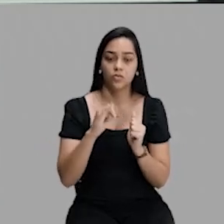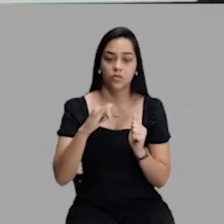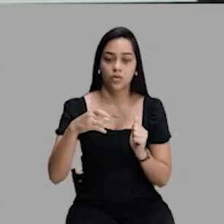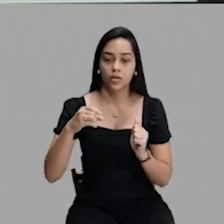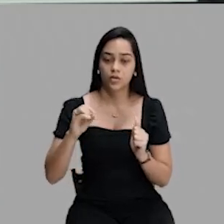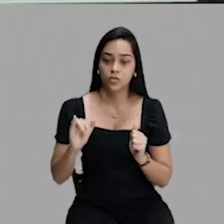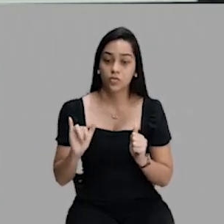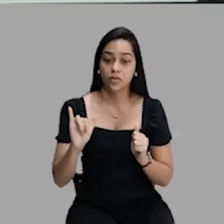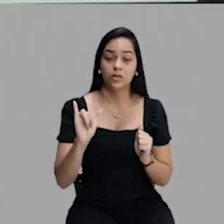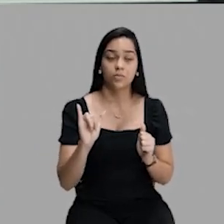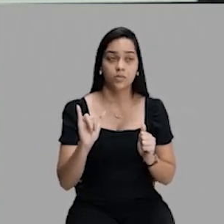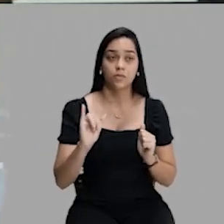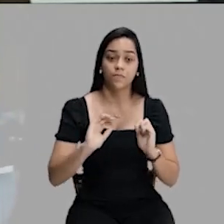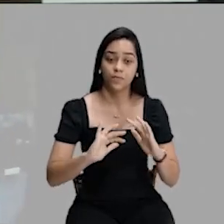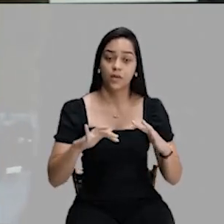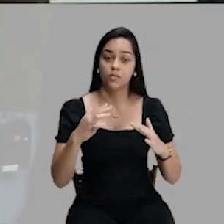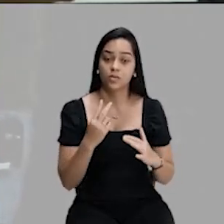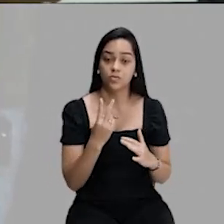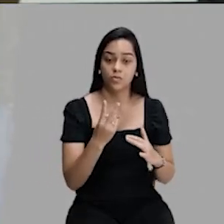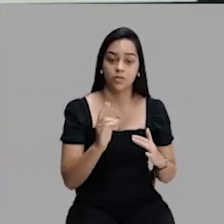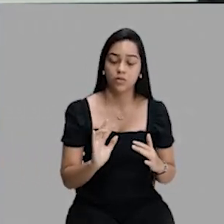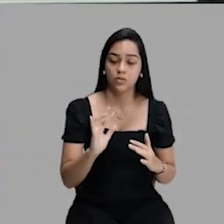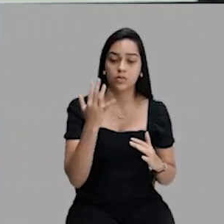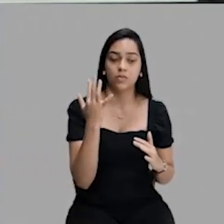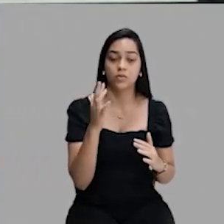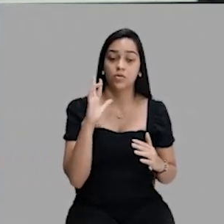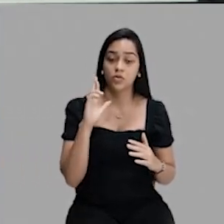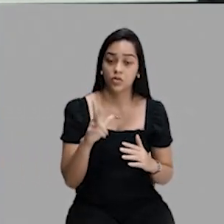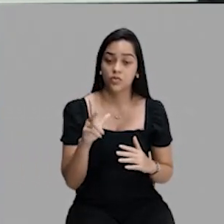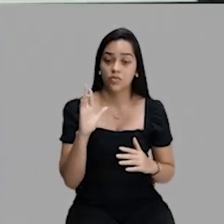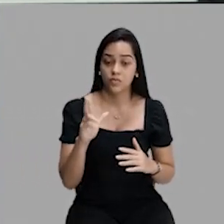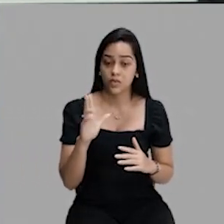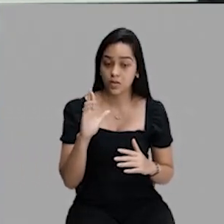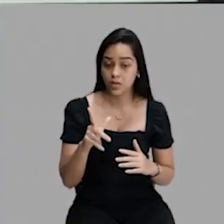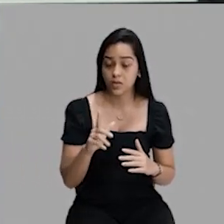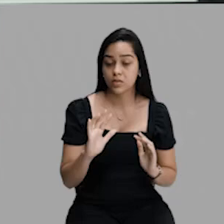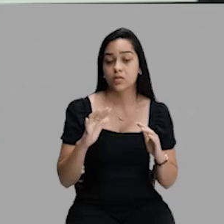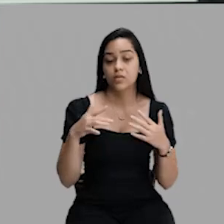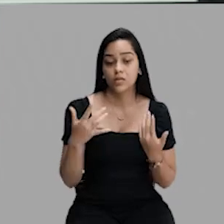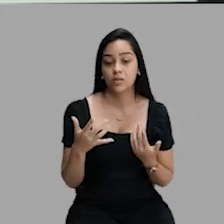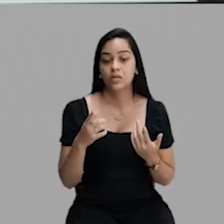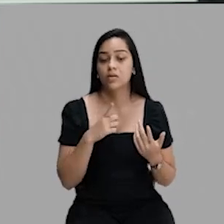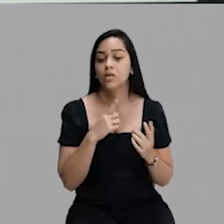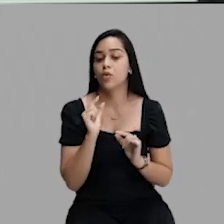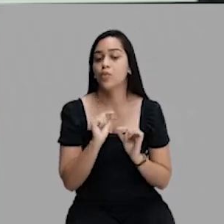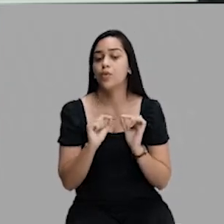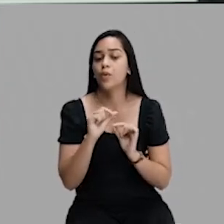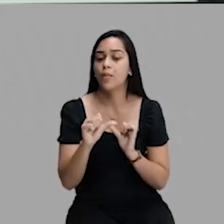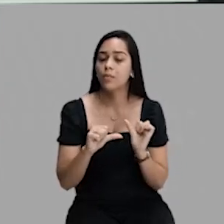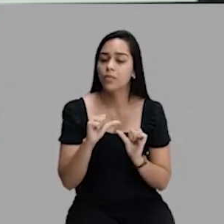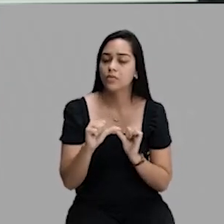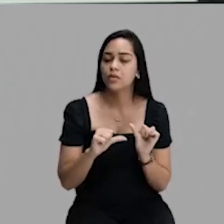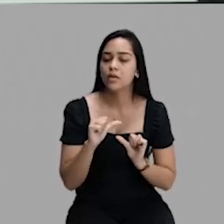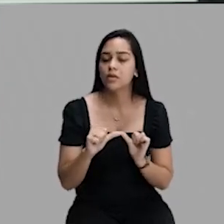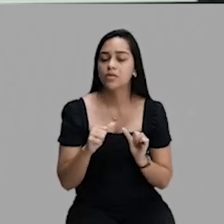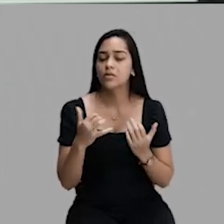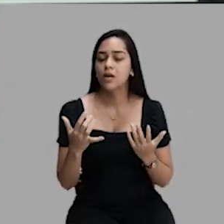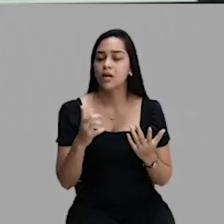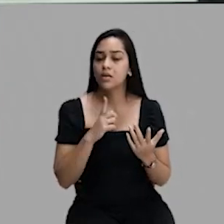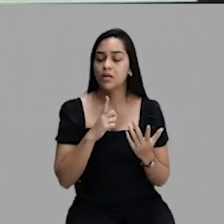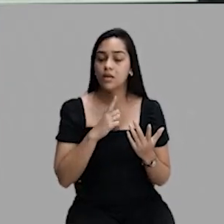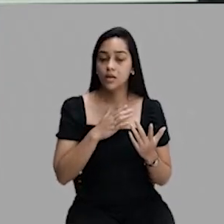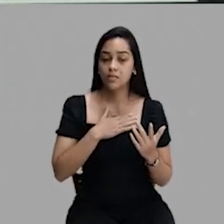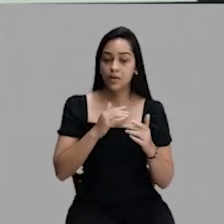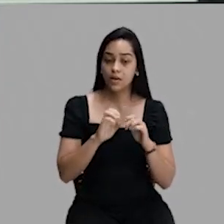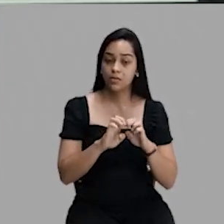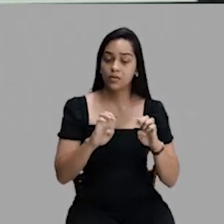o eixo y, né? Então, são duas situações diferentes, e aí vai haver aqui uma mudança